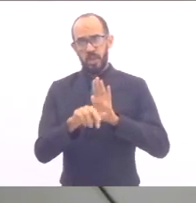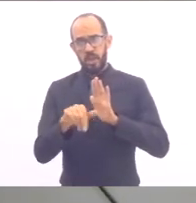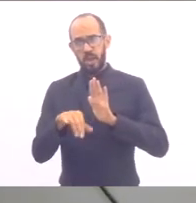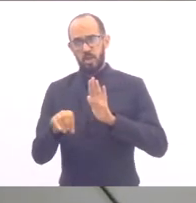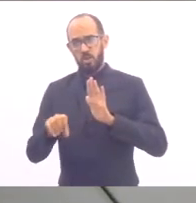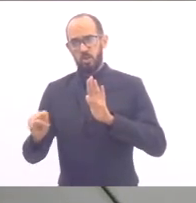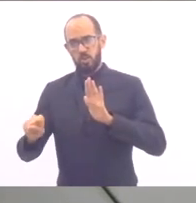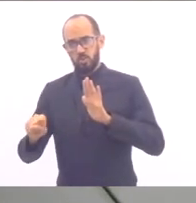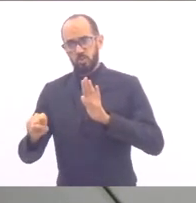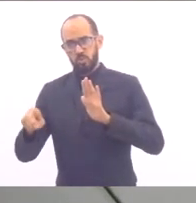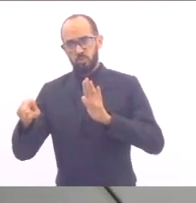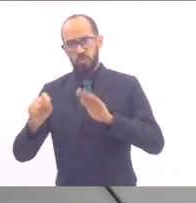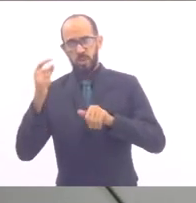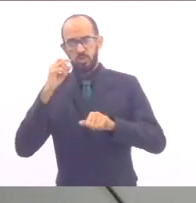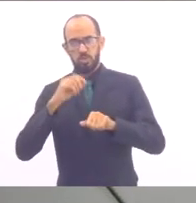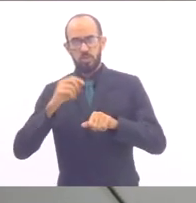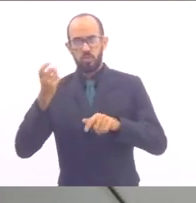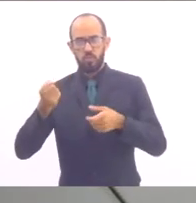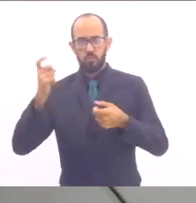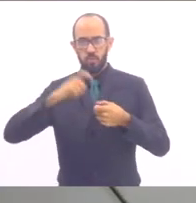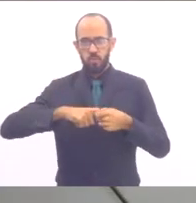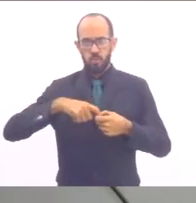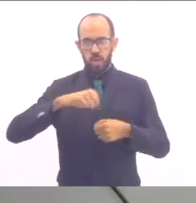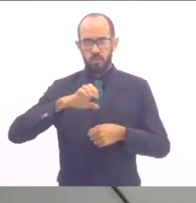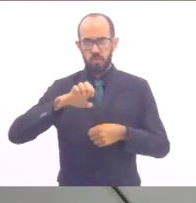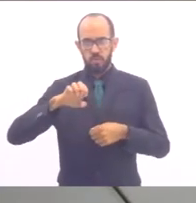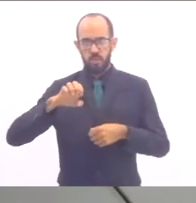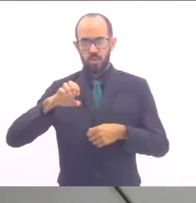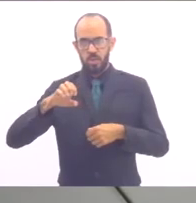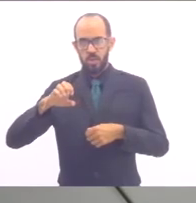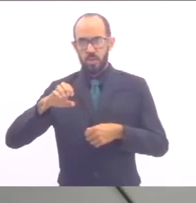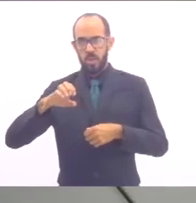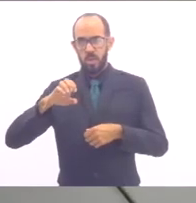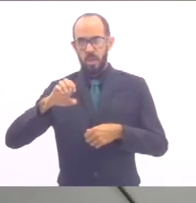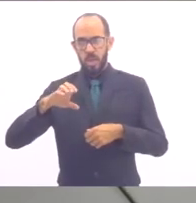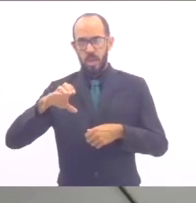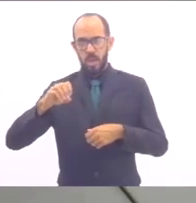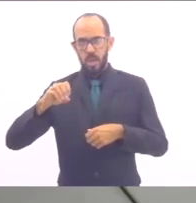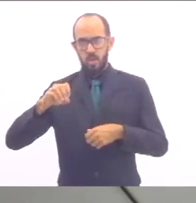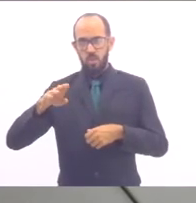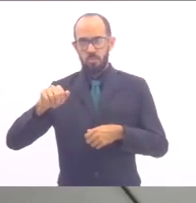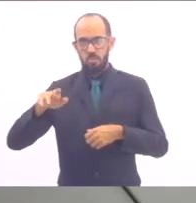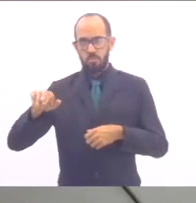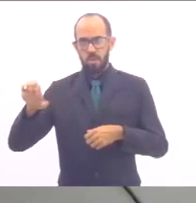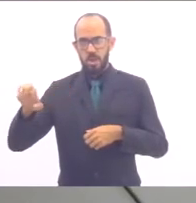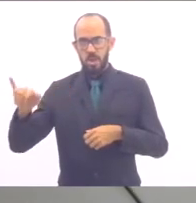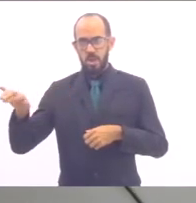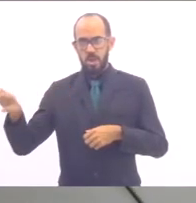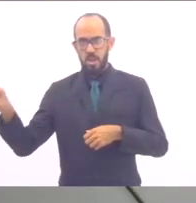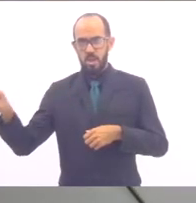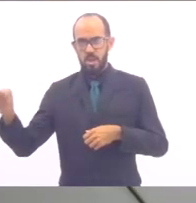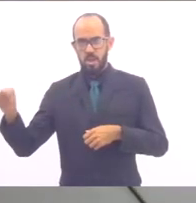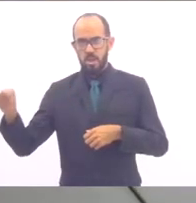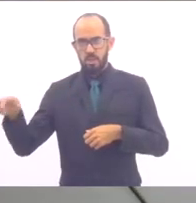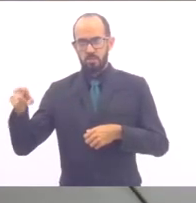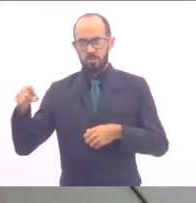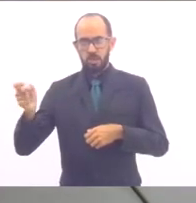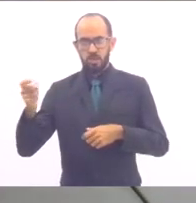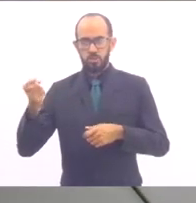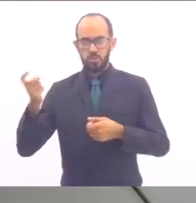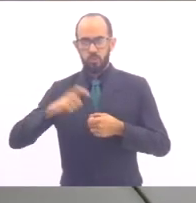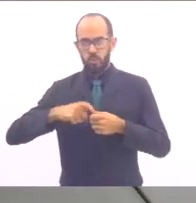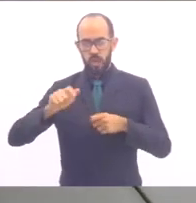voltar com as ecobarreiras, com a prestação de serviço da mão de obra das cooperativas.